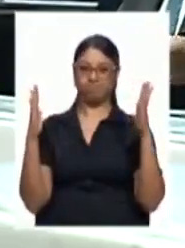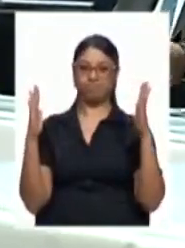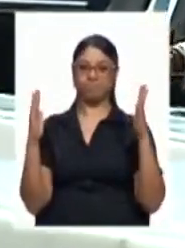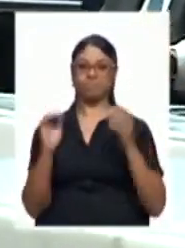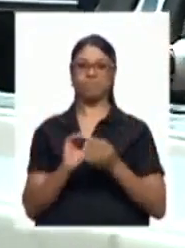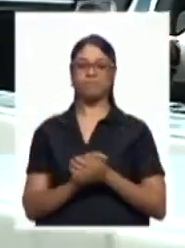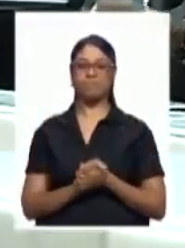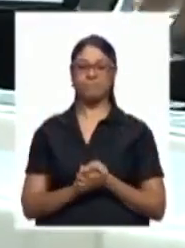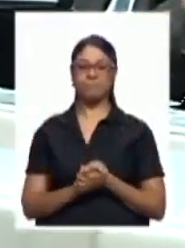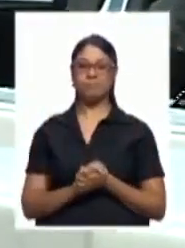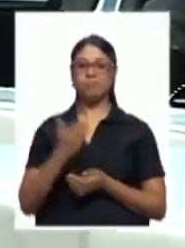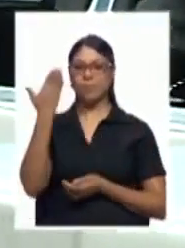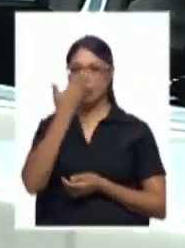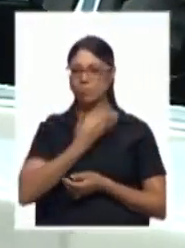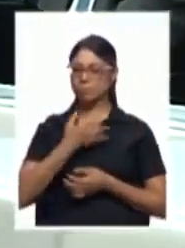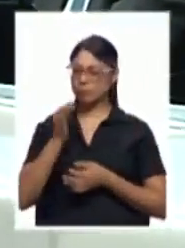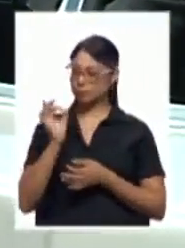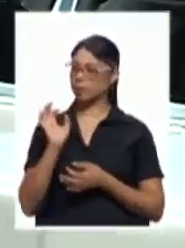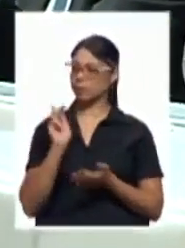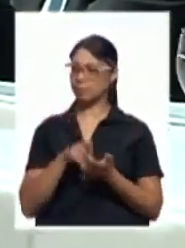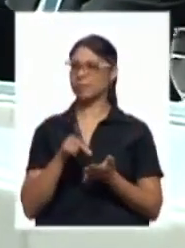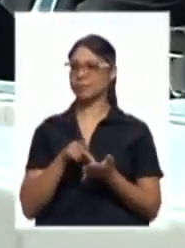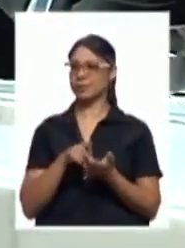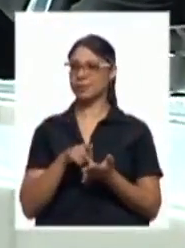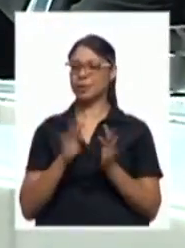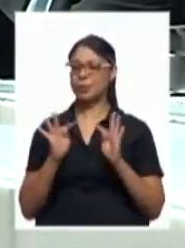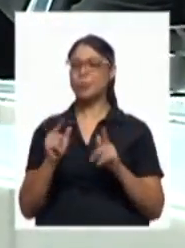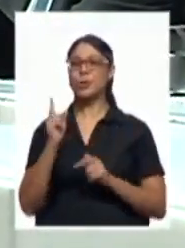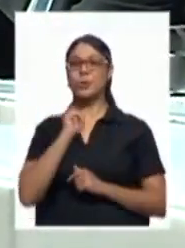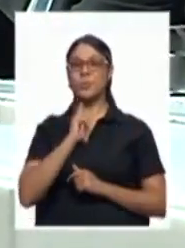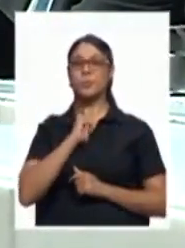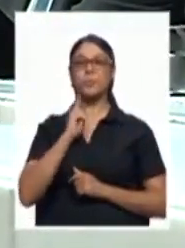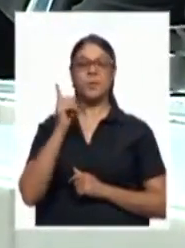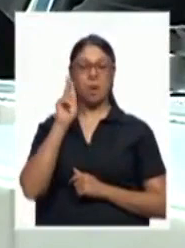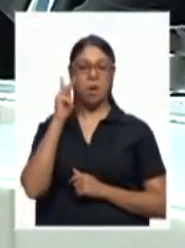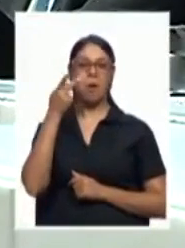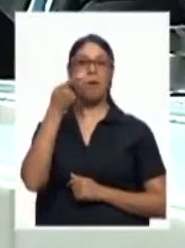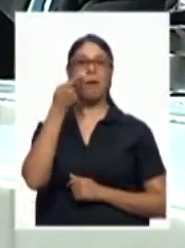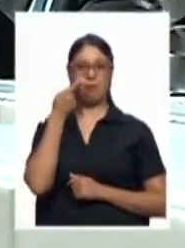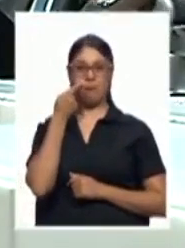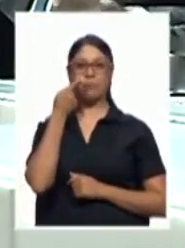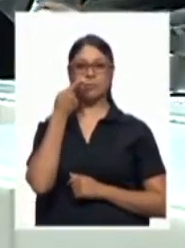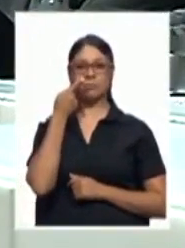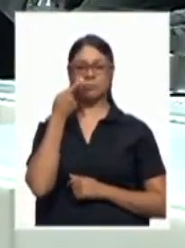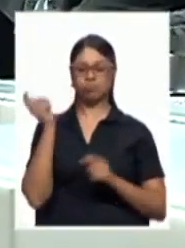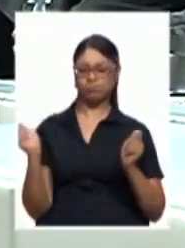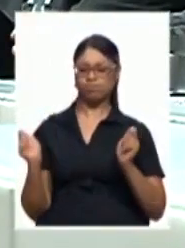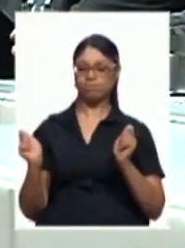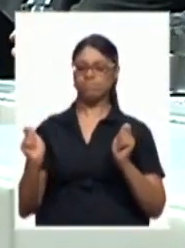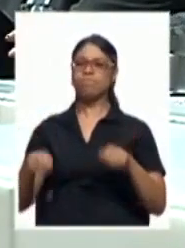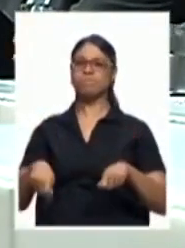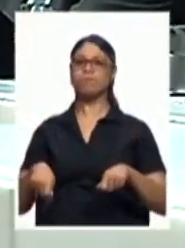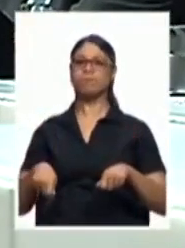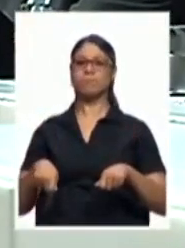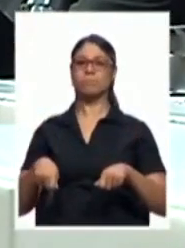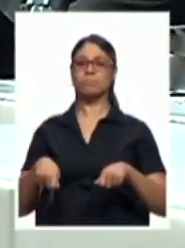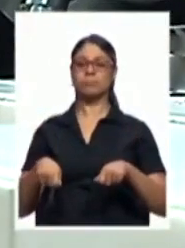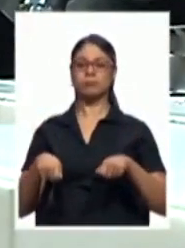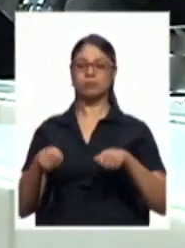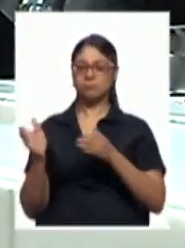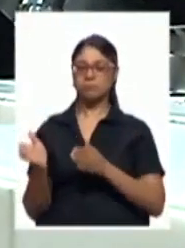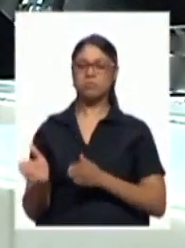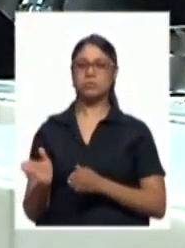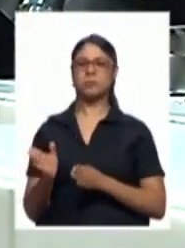Numa prova irrefutável de que os mineiros sabem reconhecer a competência e a honestidade dos